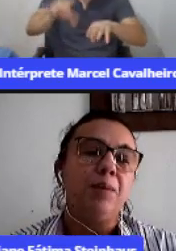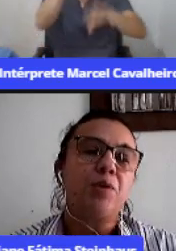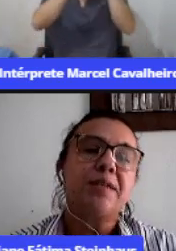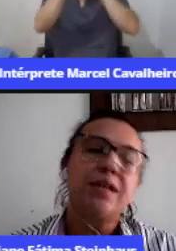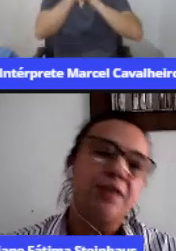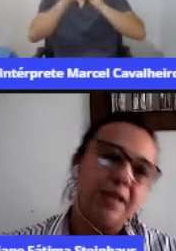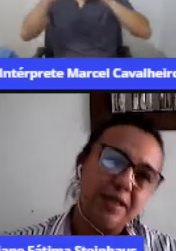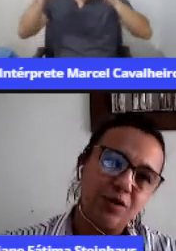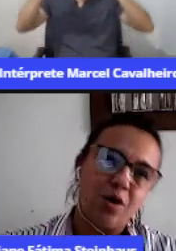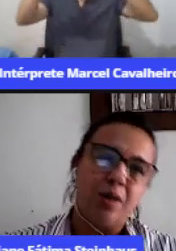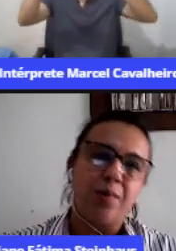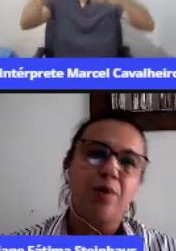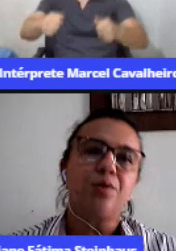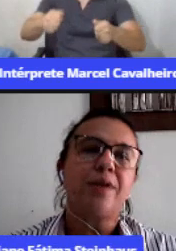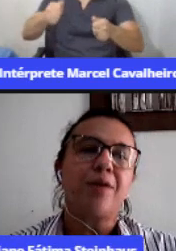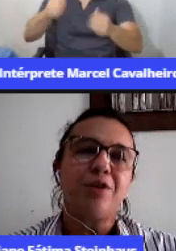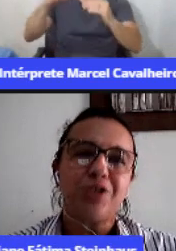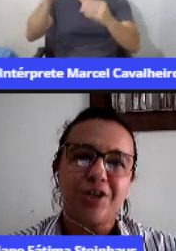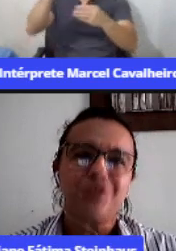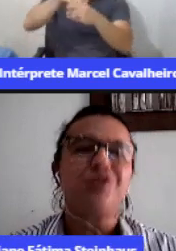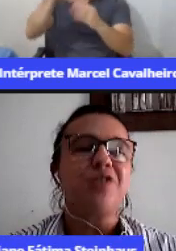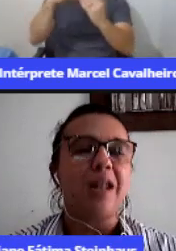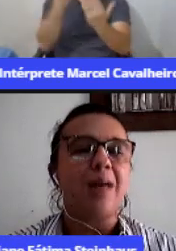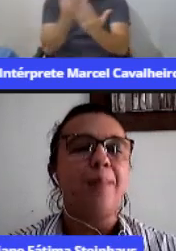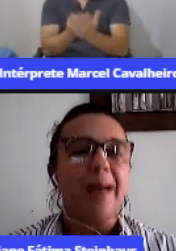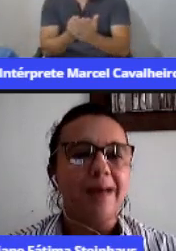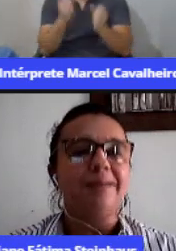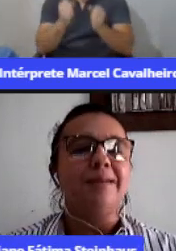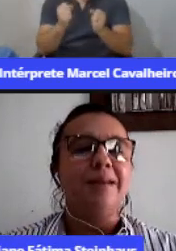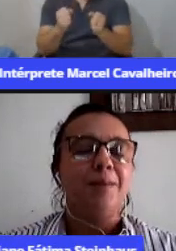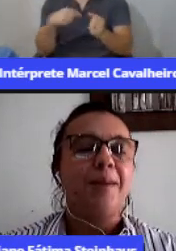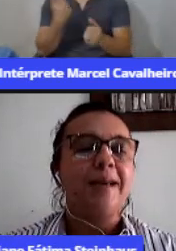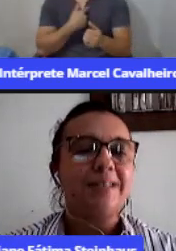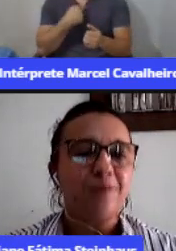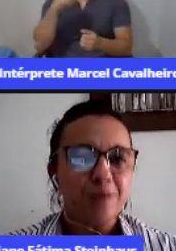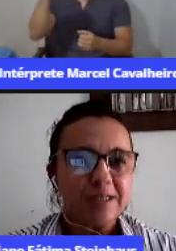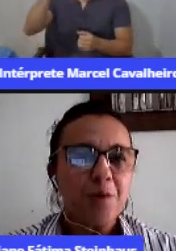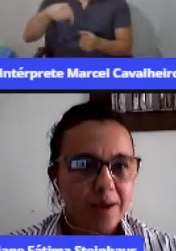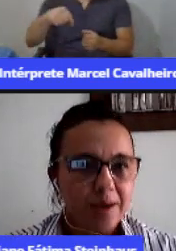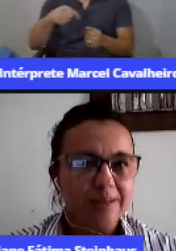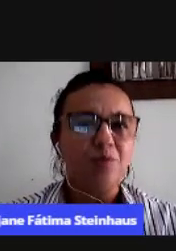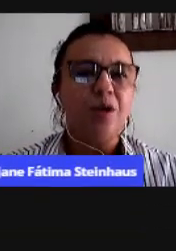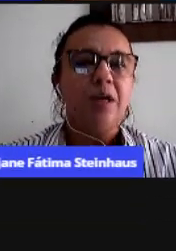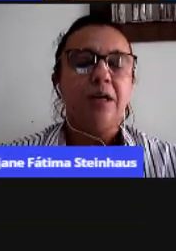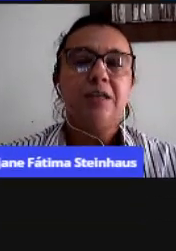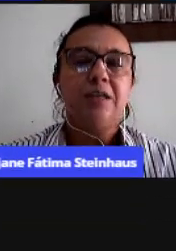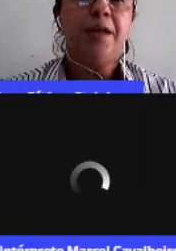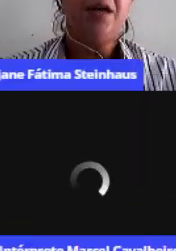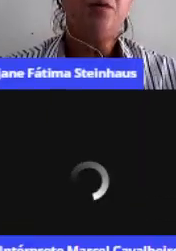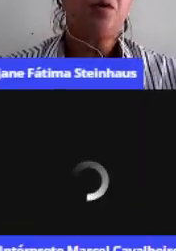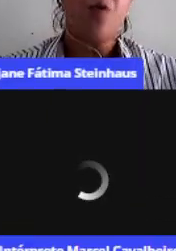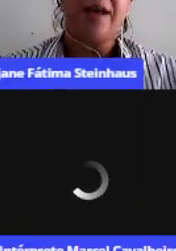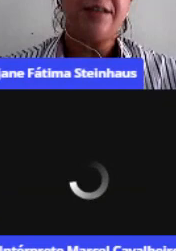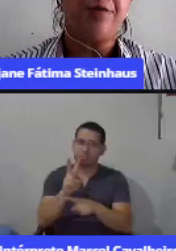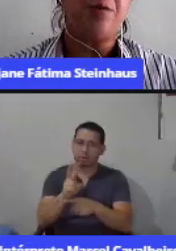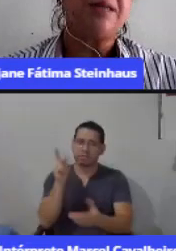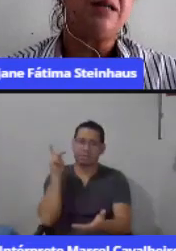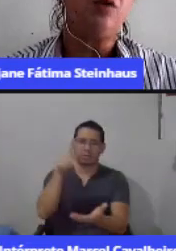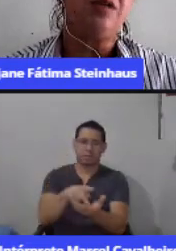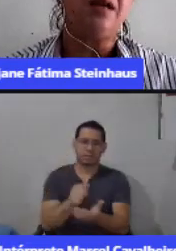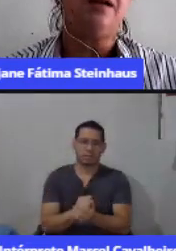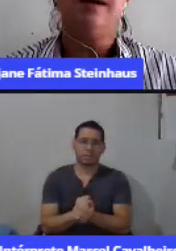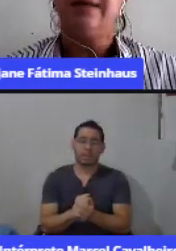esse processo aí na escola, pode contar com a gente está lá para essa função mesmo. Esperamos, com